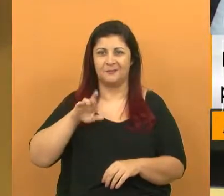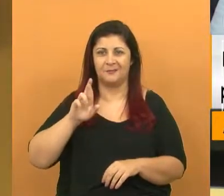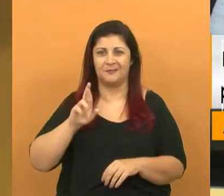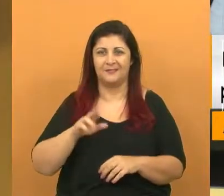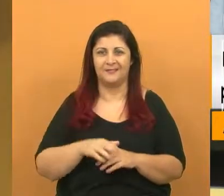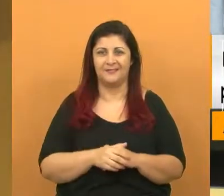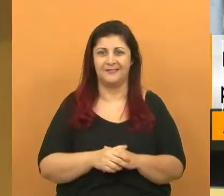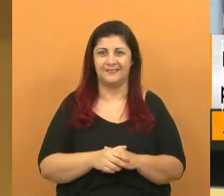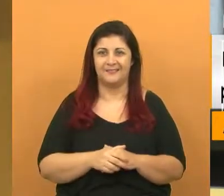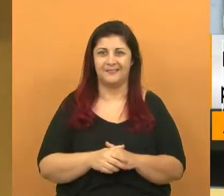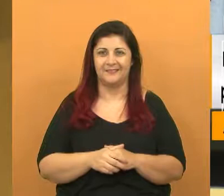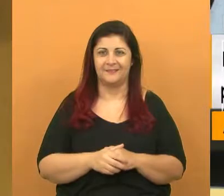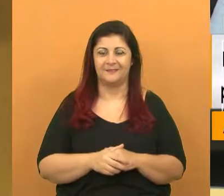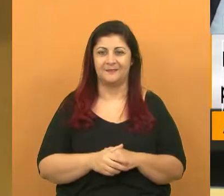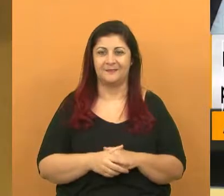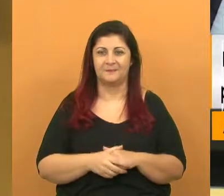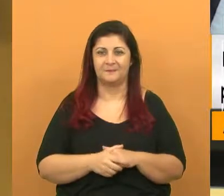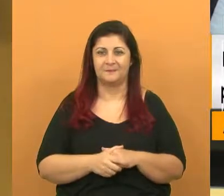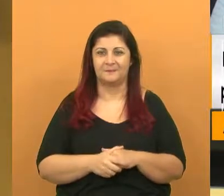que